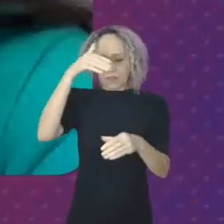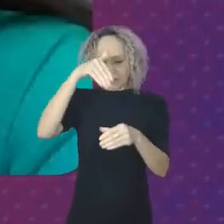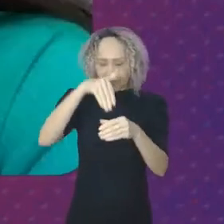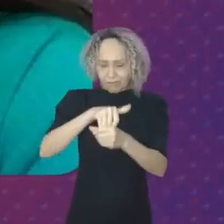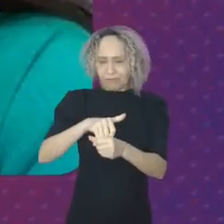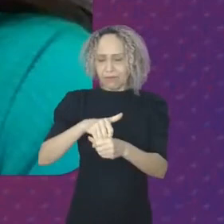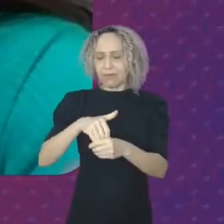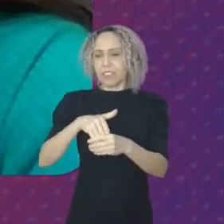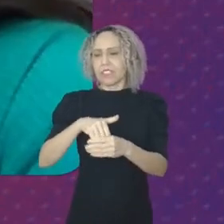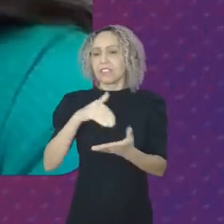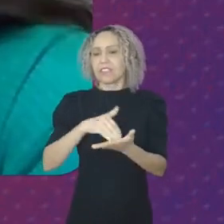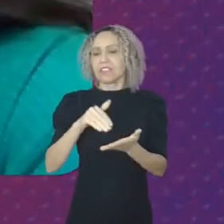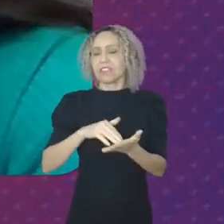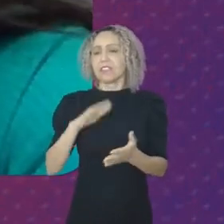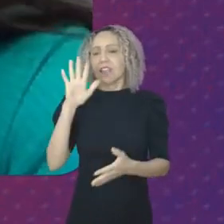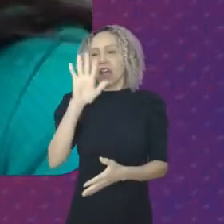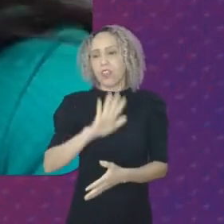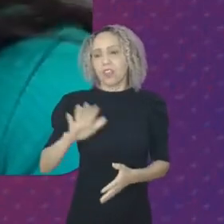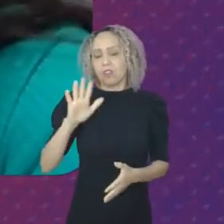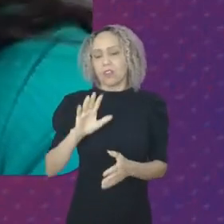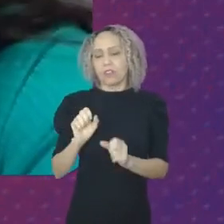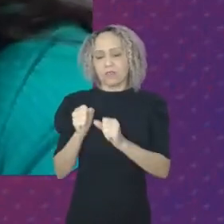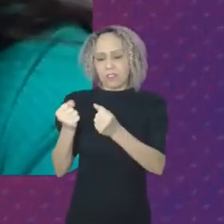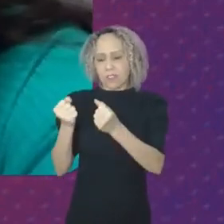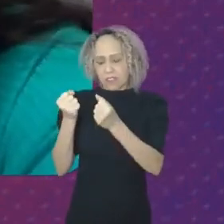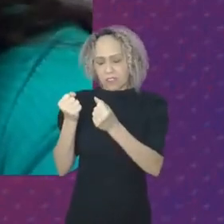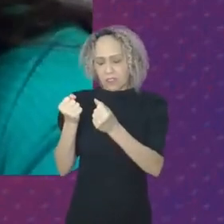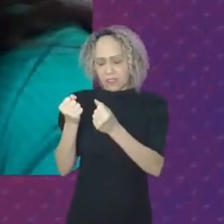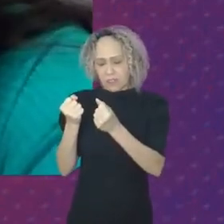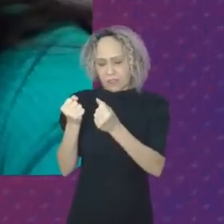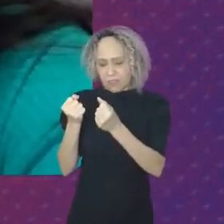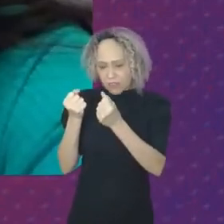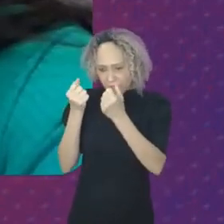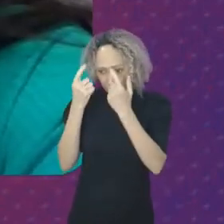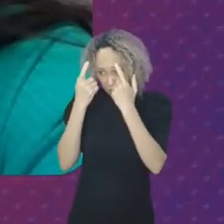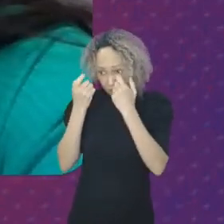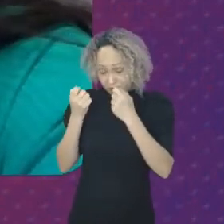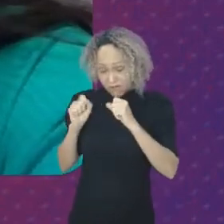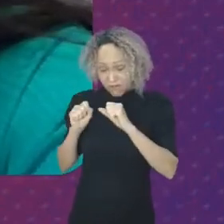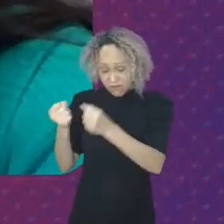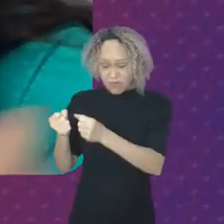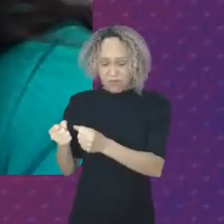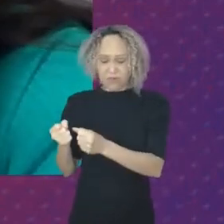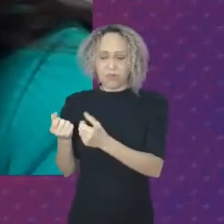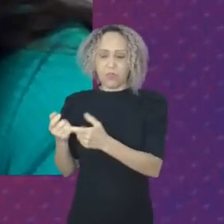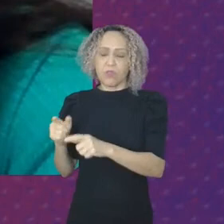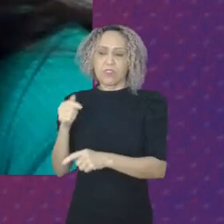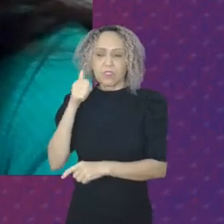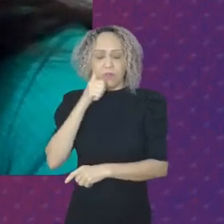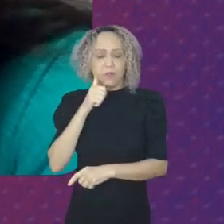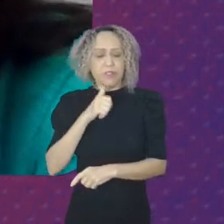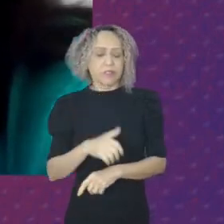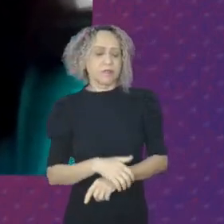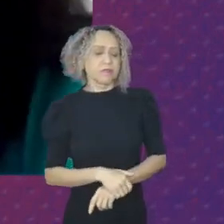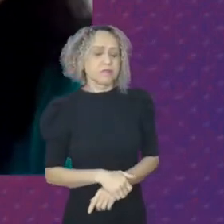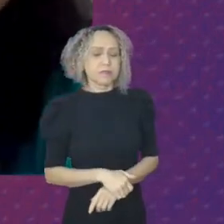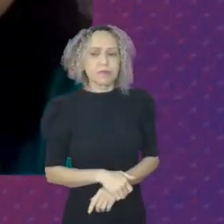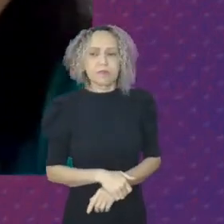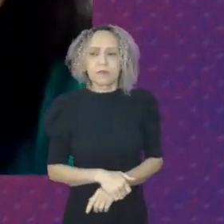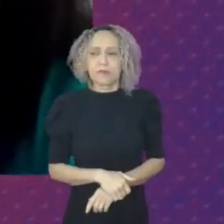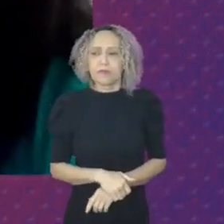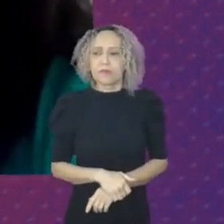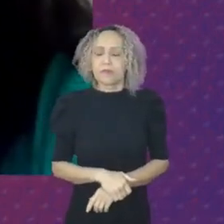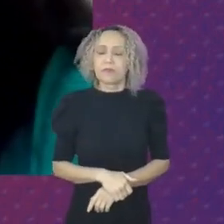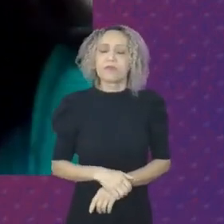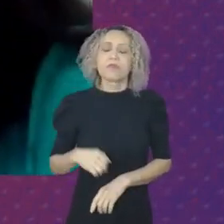como Mulher, eu e a minha equipe temos essa missão hoje de reestruturação. Então, nós dividimos em alguns